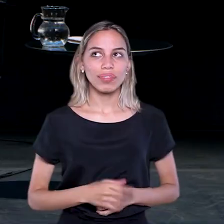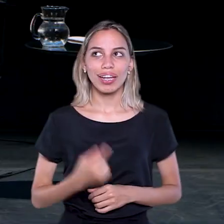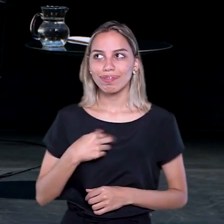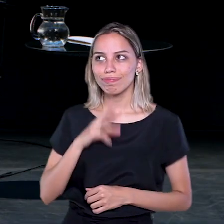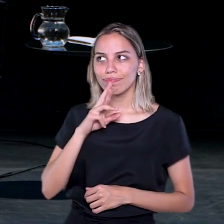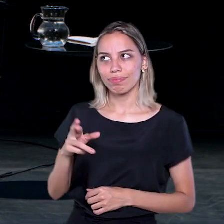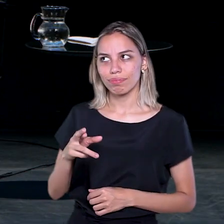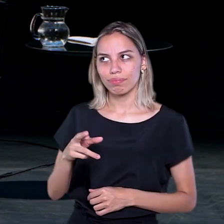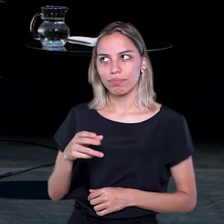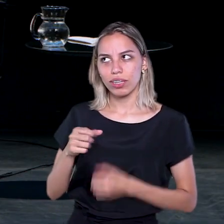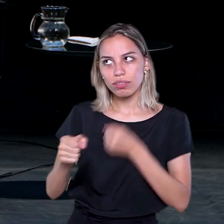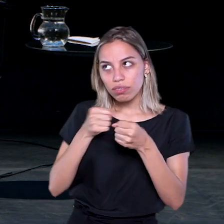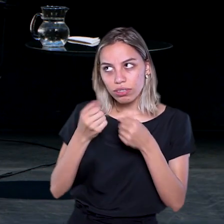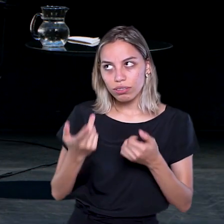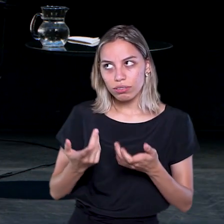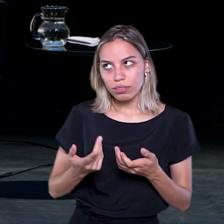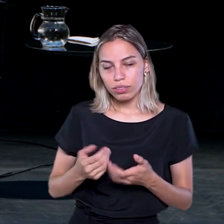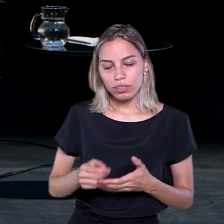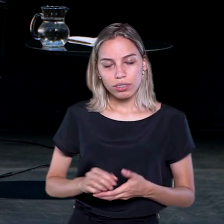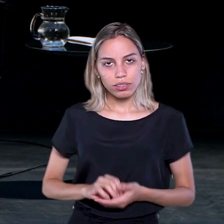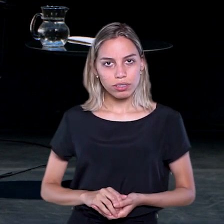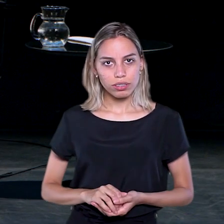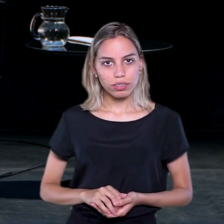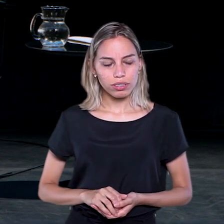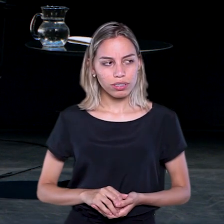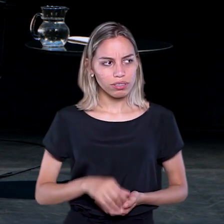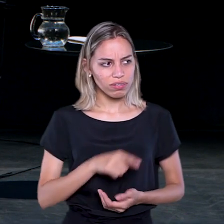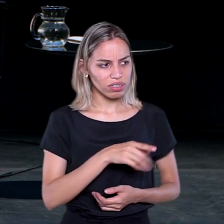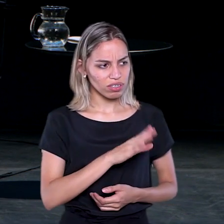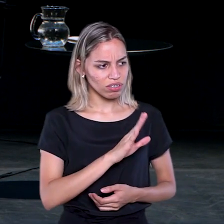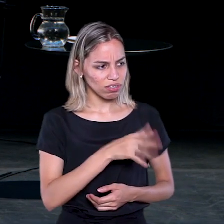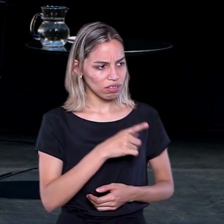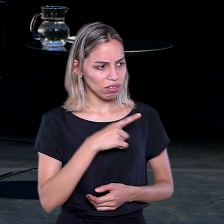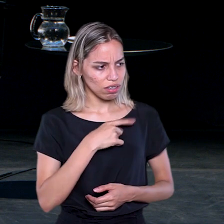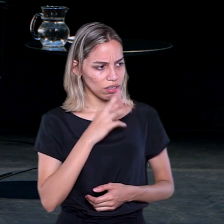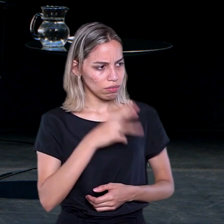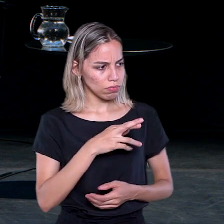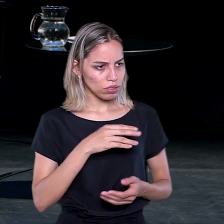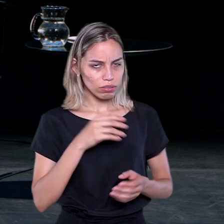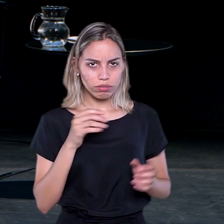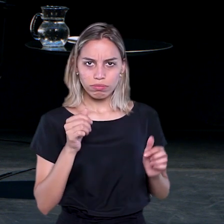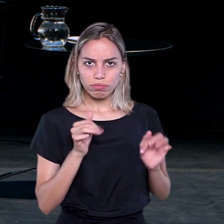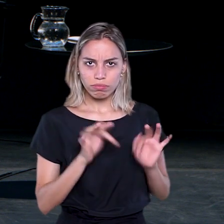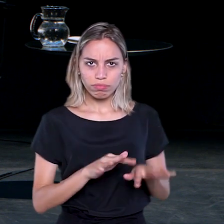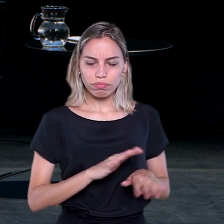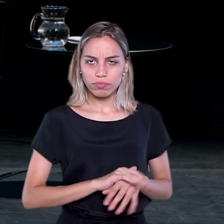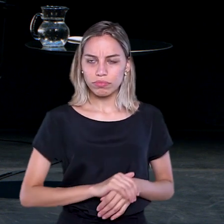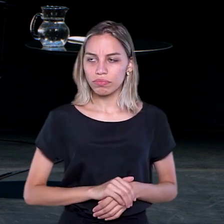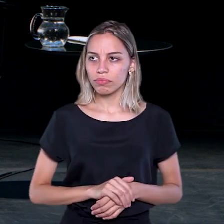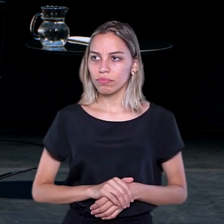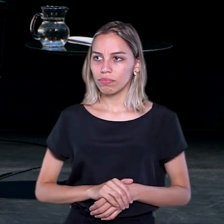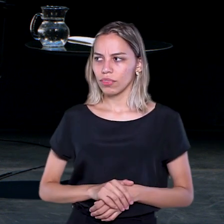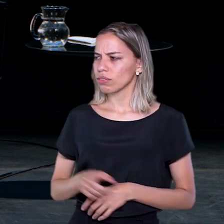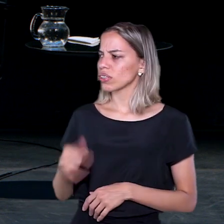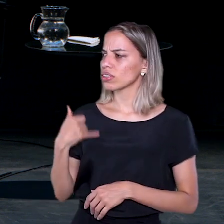E eu respondi prontamente, jornalismo. Ele dizia que eu tinha a resposta pronta para tudo. Tinha quantos anos, Lívia? Eu tinha 16